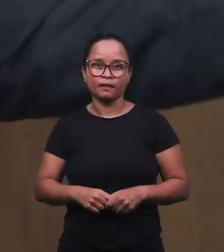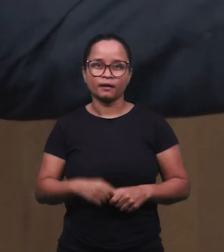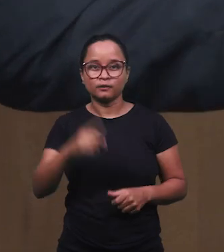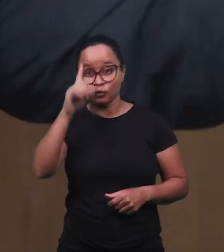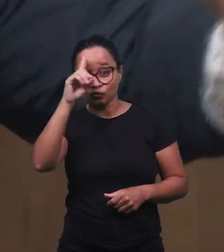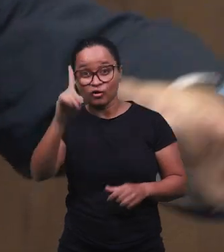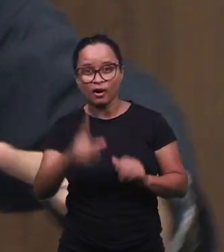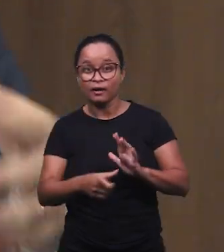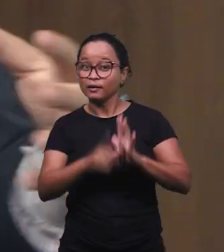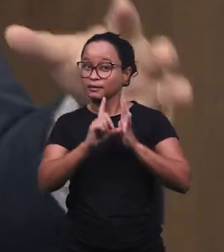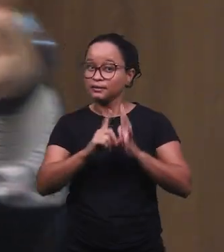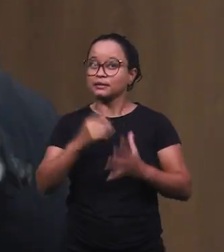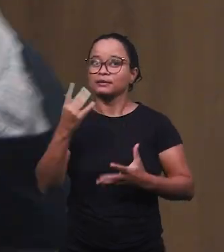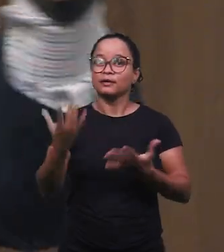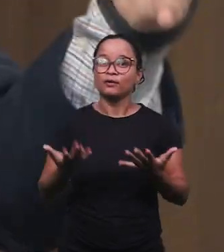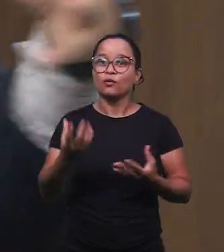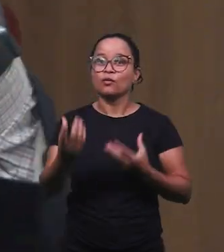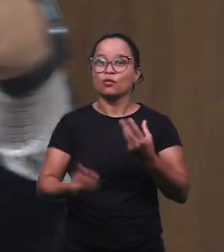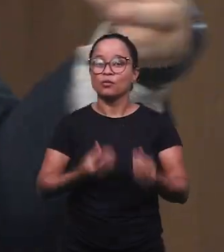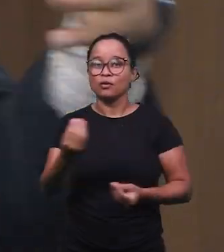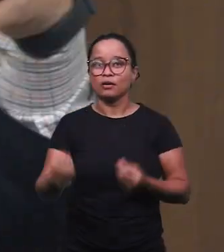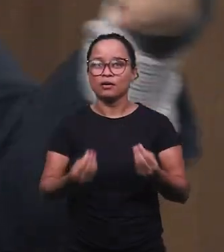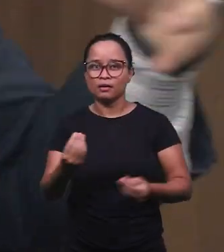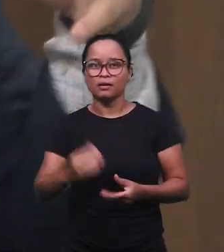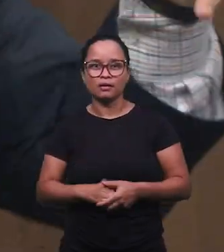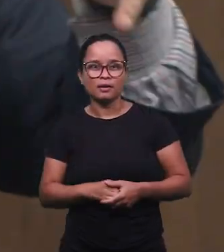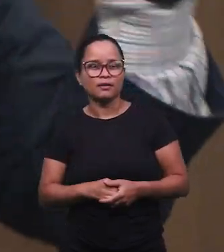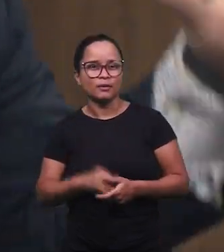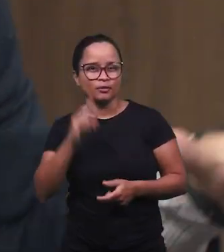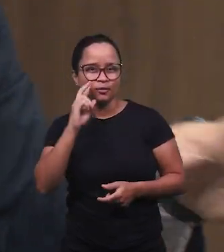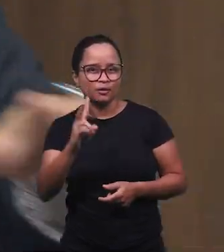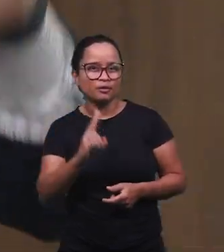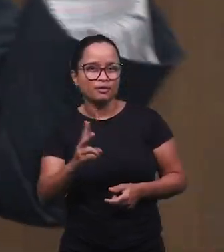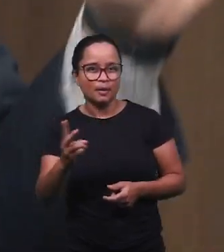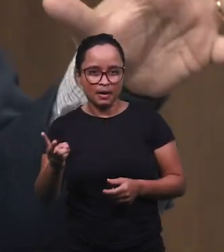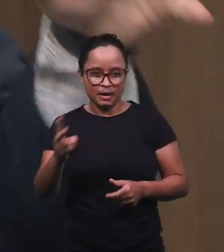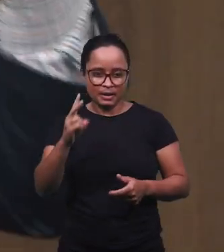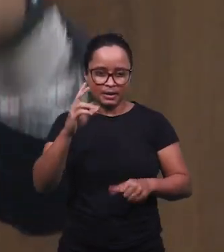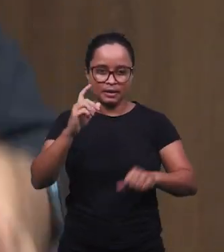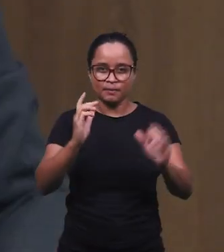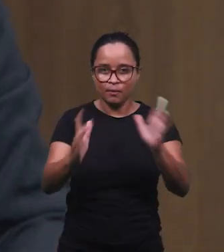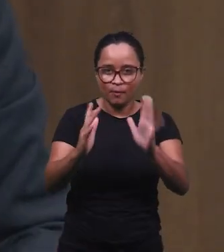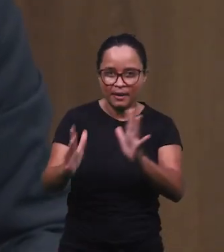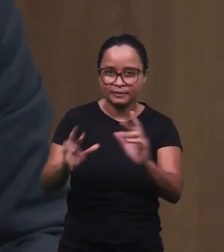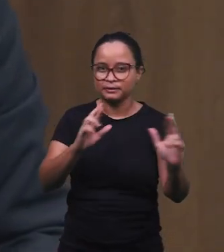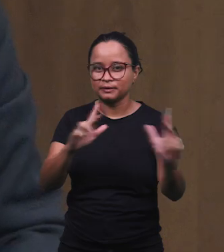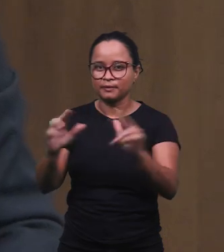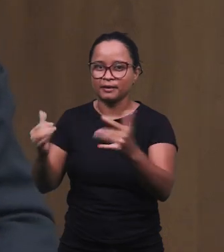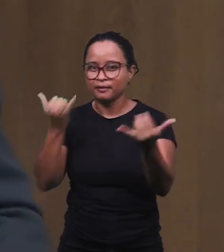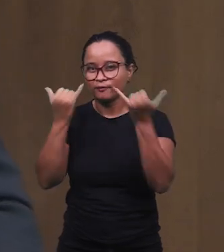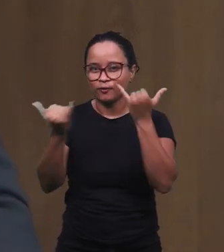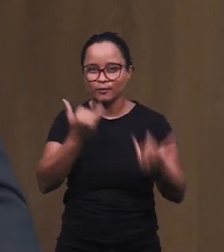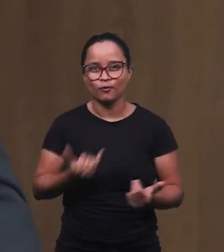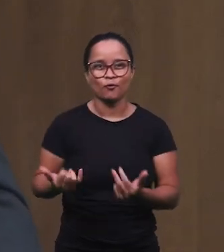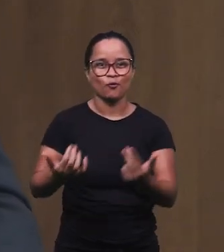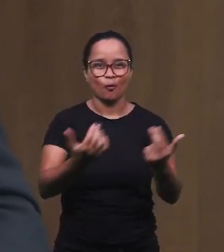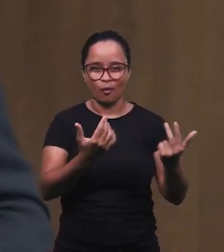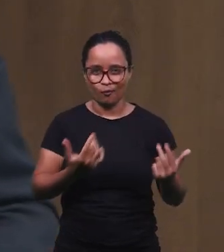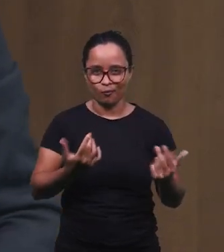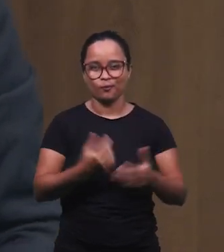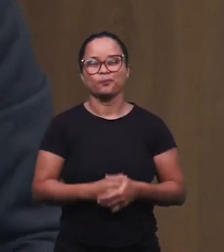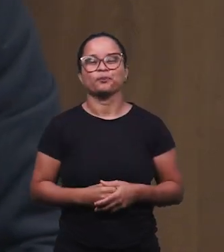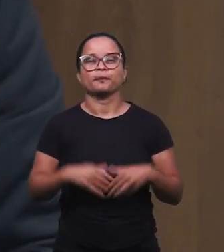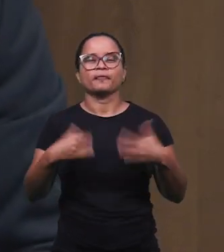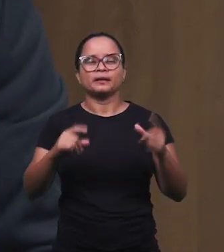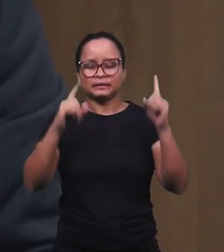dia anterior. Então a gente vai vendo como as pessoas estão assistindo tecnicamente em tempos diferentes, mas a mesma informação. Sim, muito bom. Qual